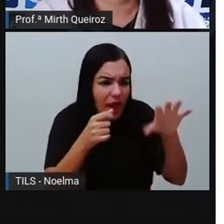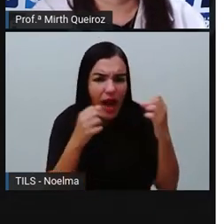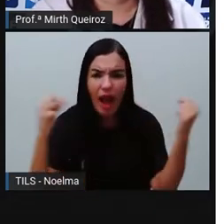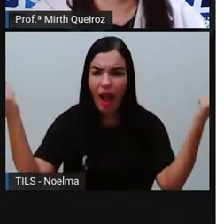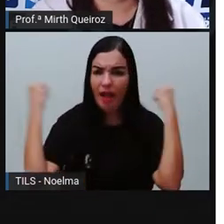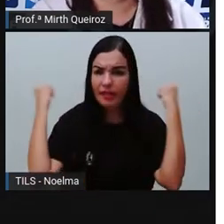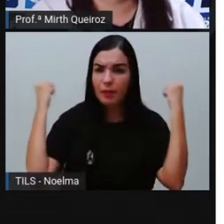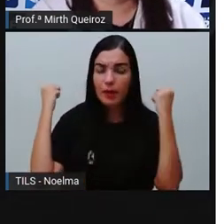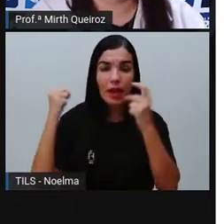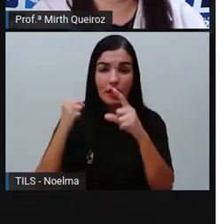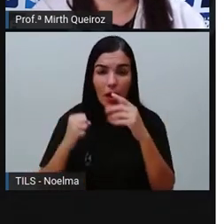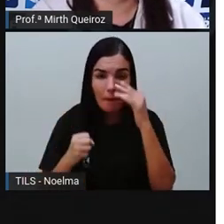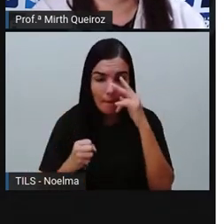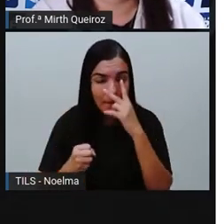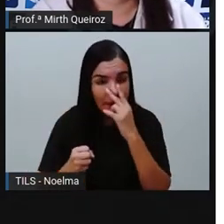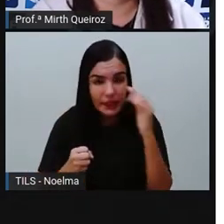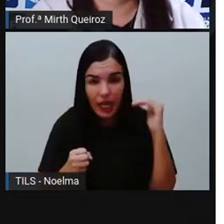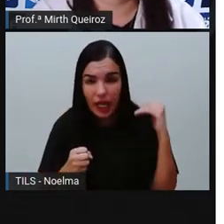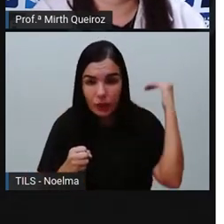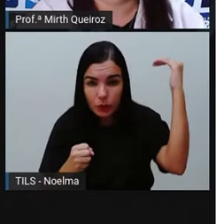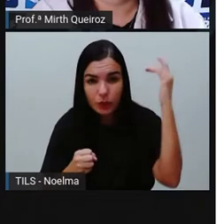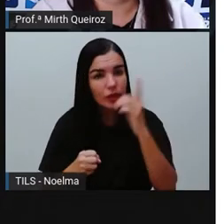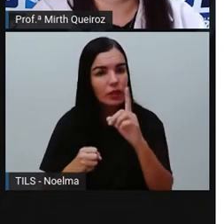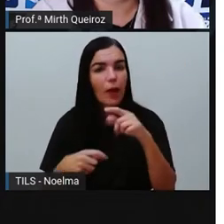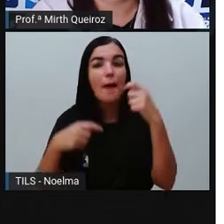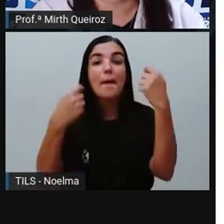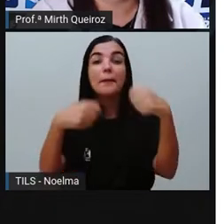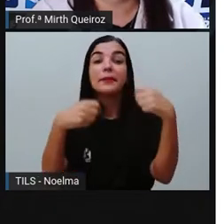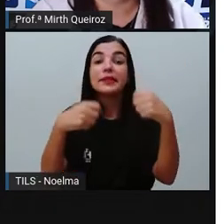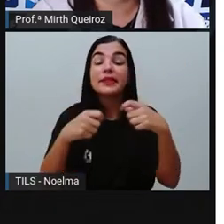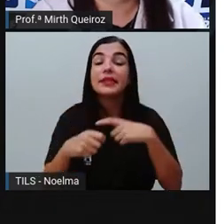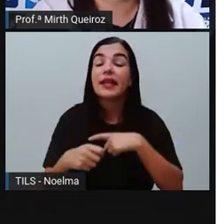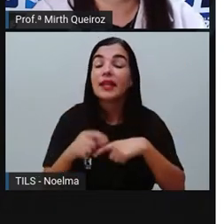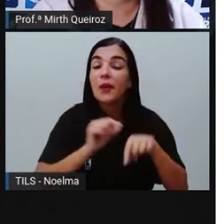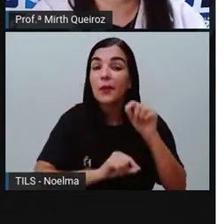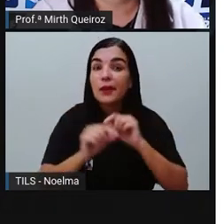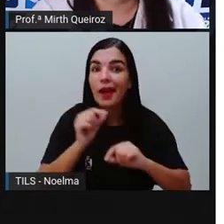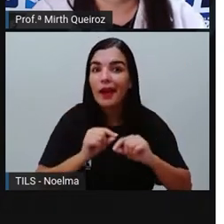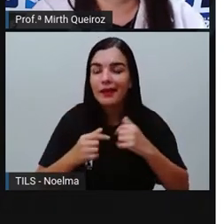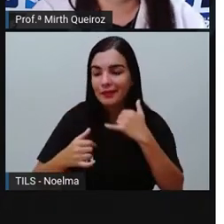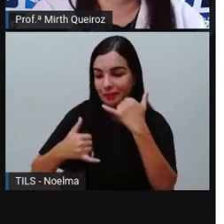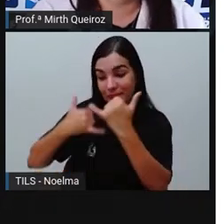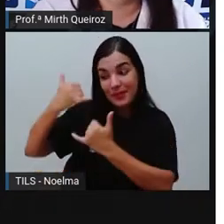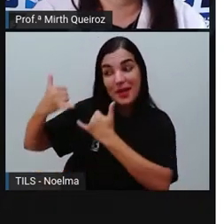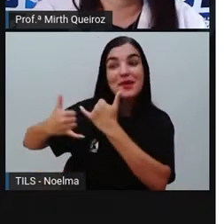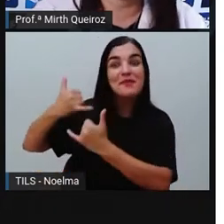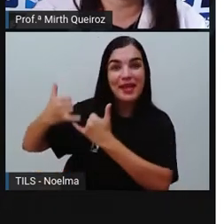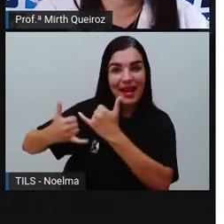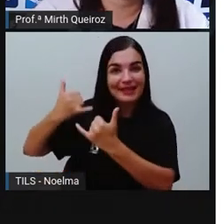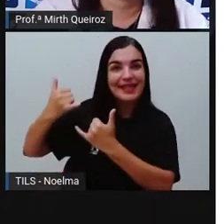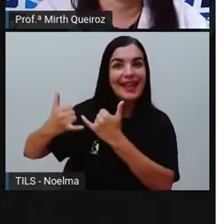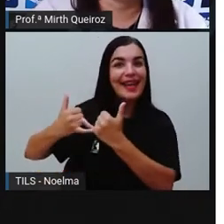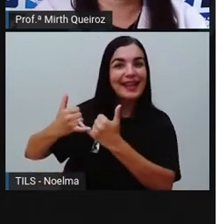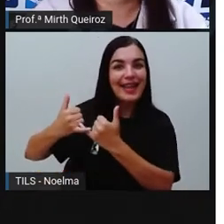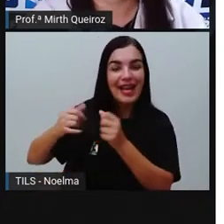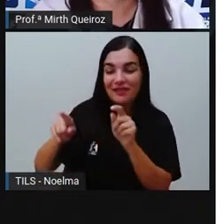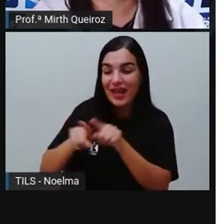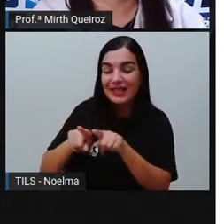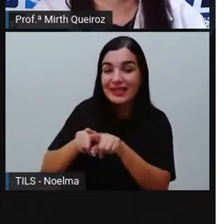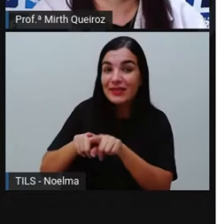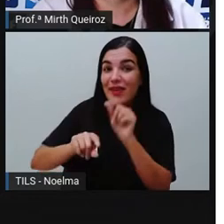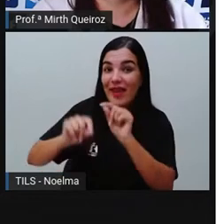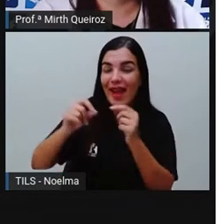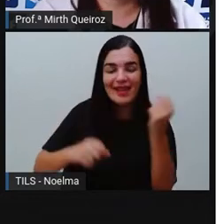adultos. Ela tem de trabalhar mais o lado lúdico, ou seja, ela se exercita